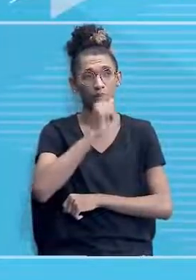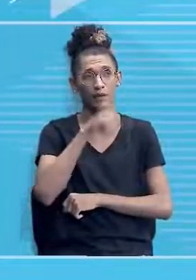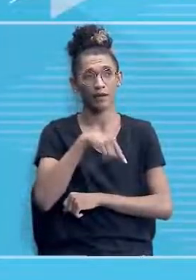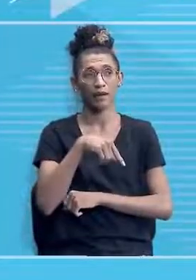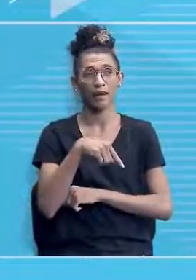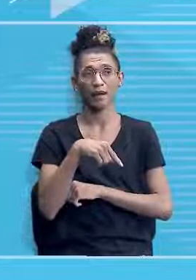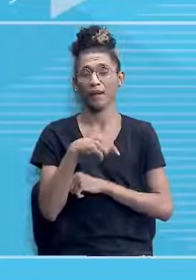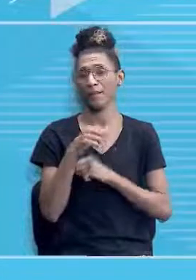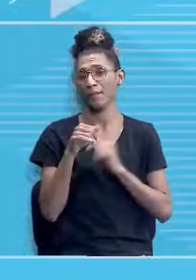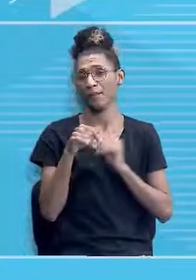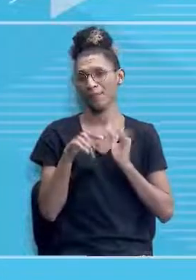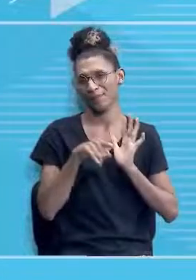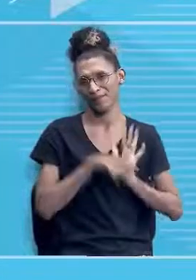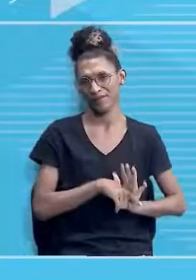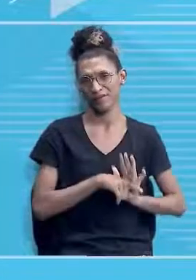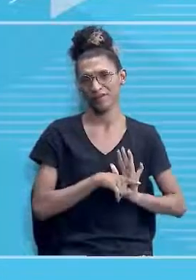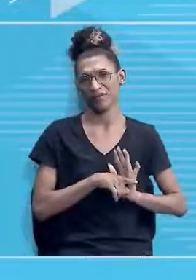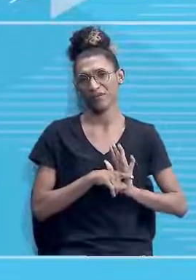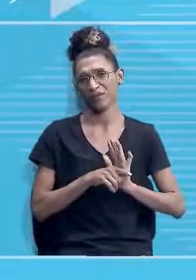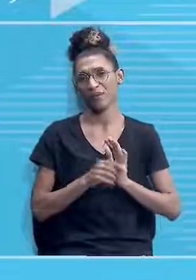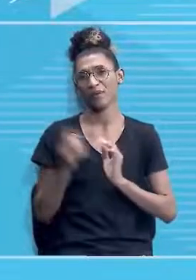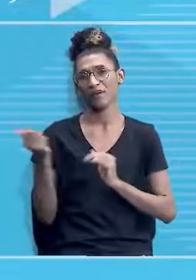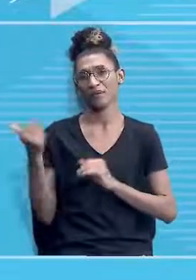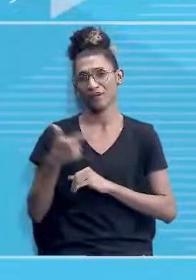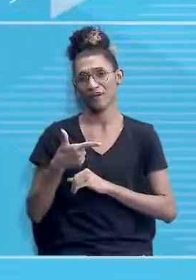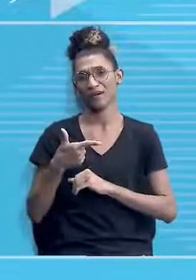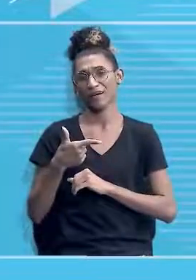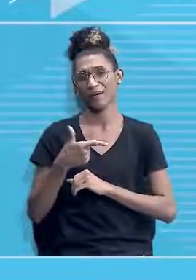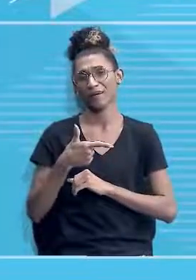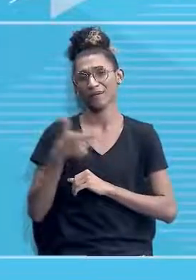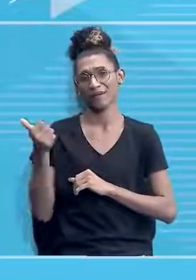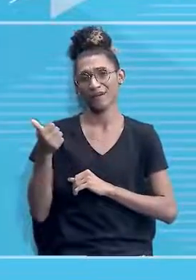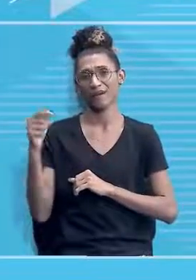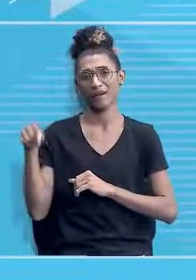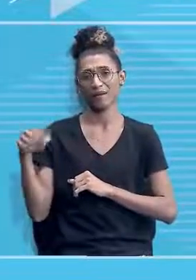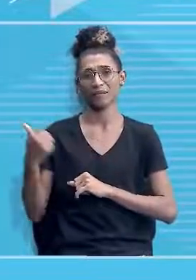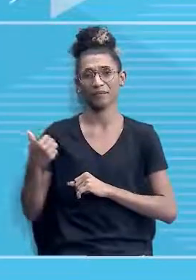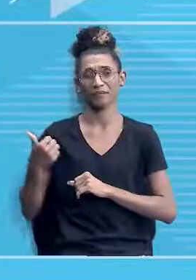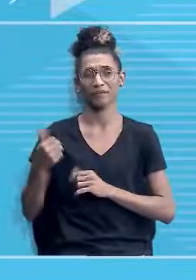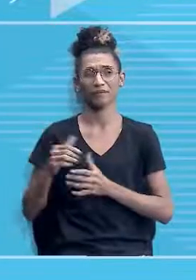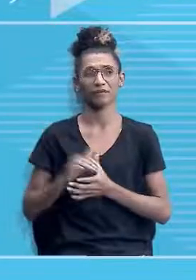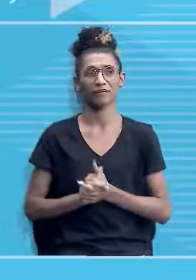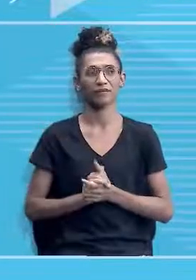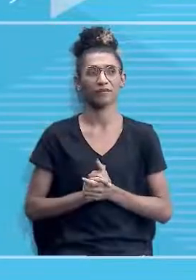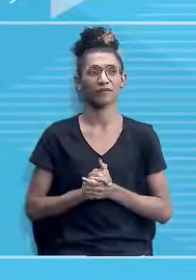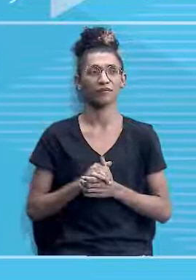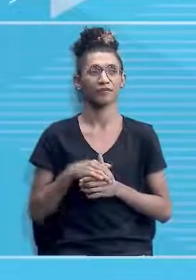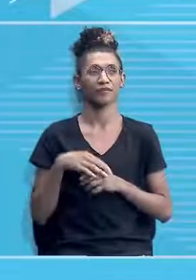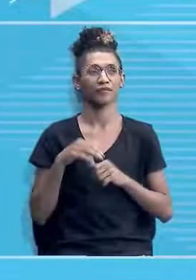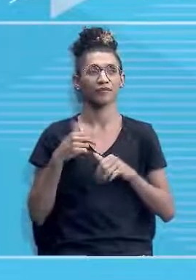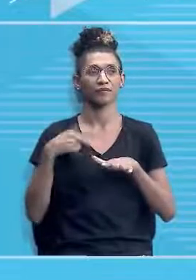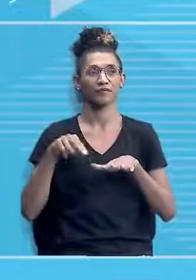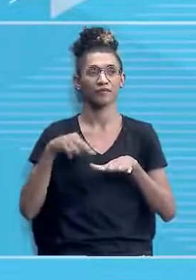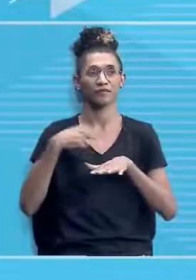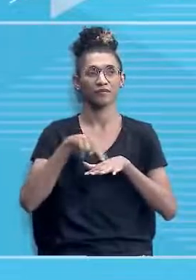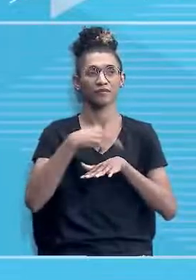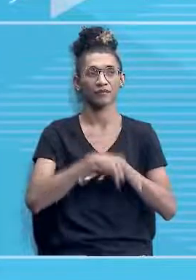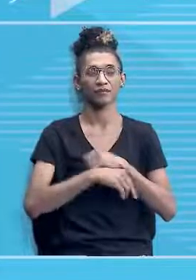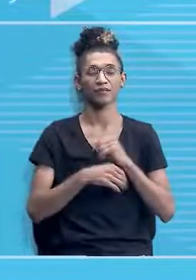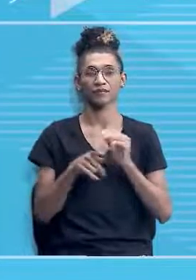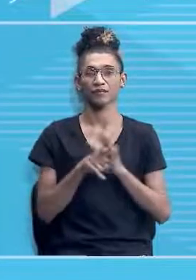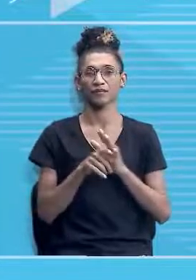mais básica do que a primária que é mais básica do que até ser É isso aí as aminas de cadeia abertas que são chamados de